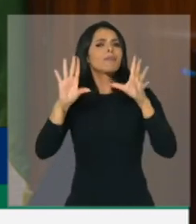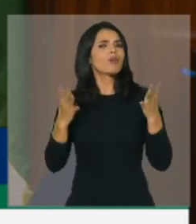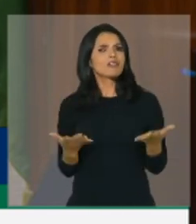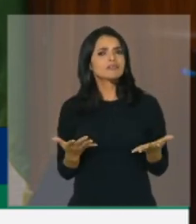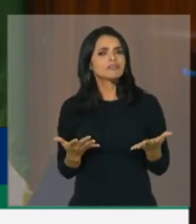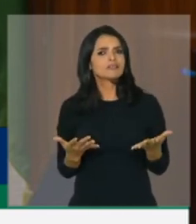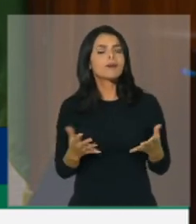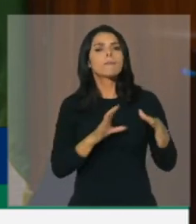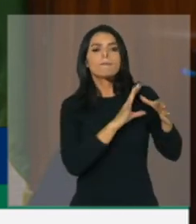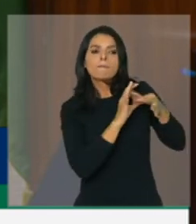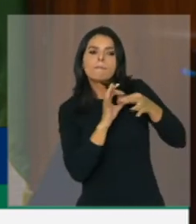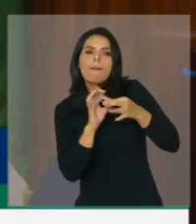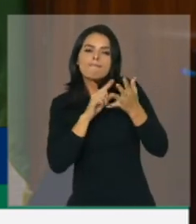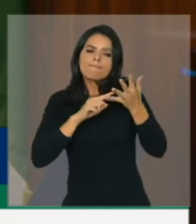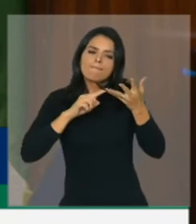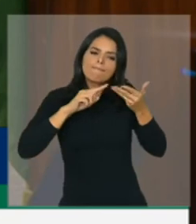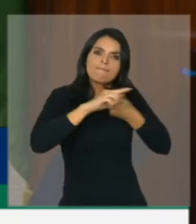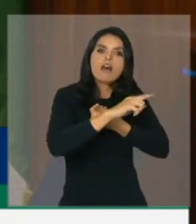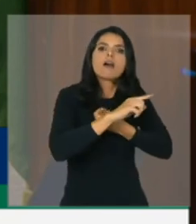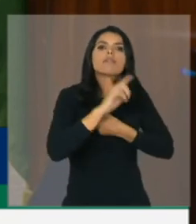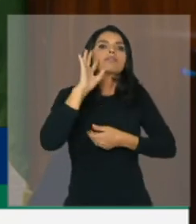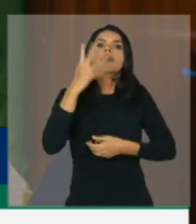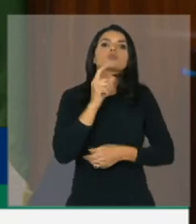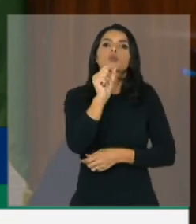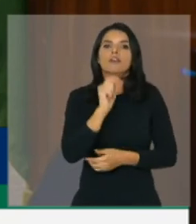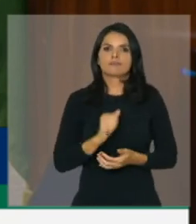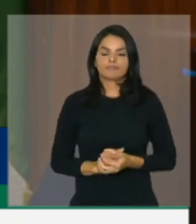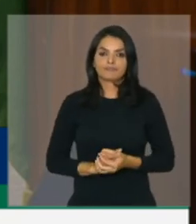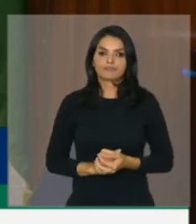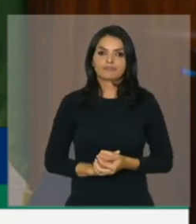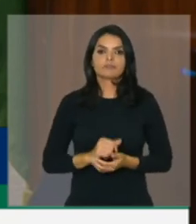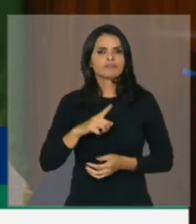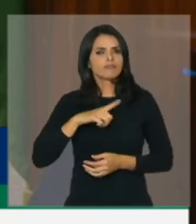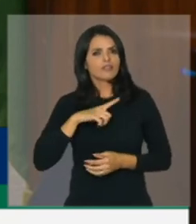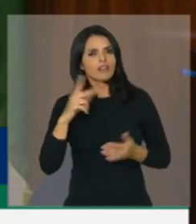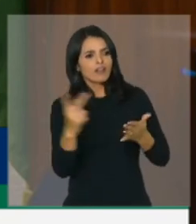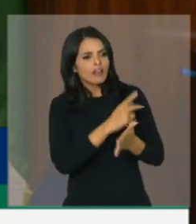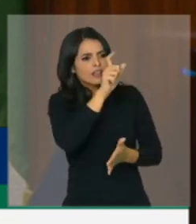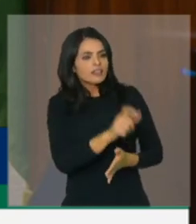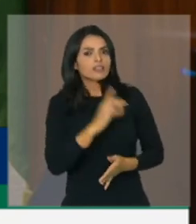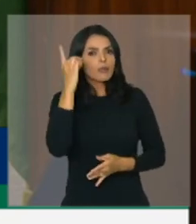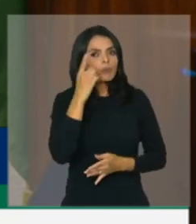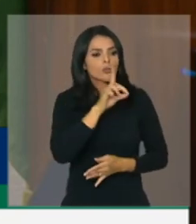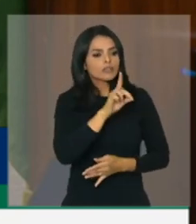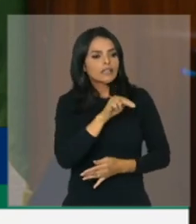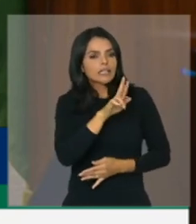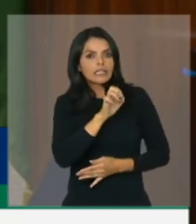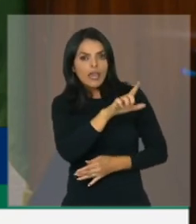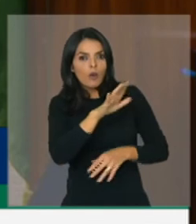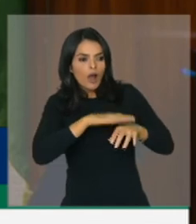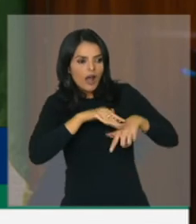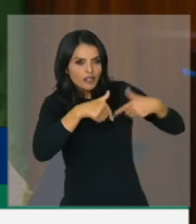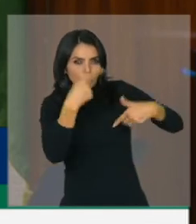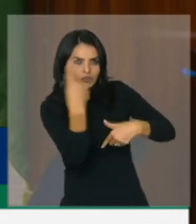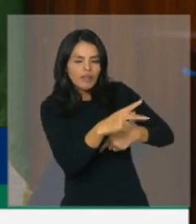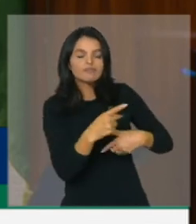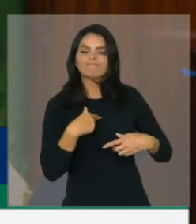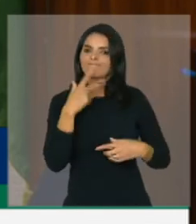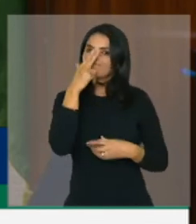nesse conjunto de pressupostos, decide que os atos praticados pelo deputado Daniel Silveira não se